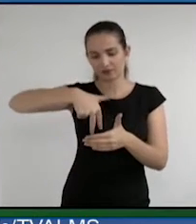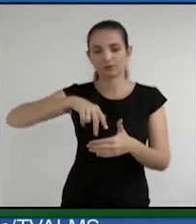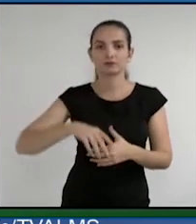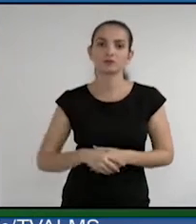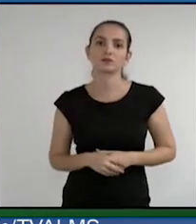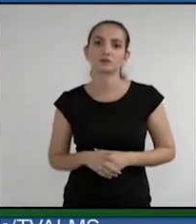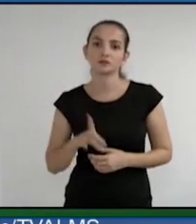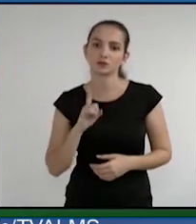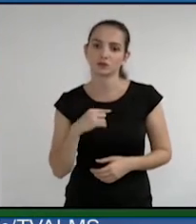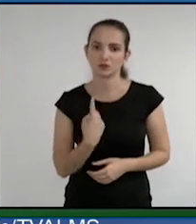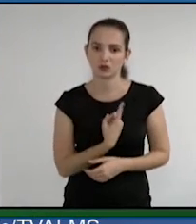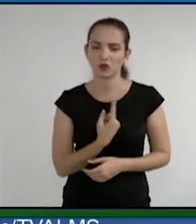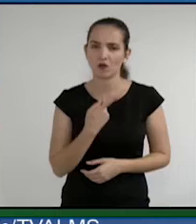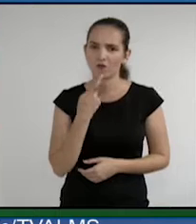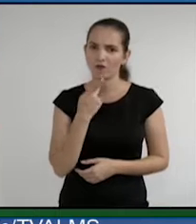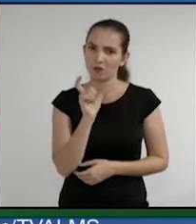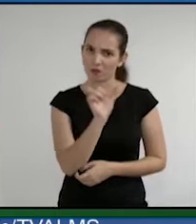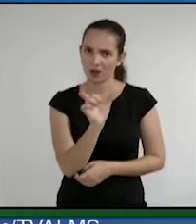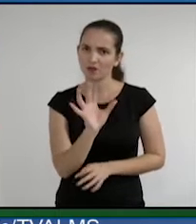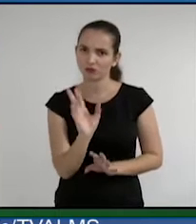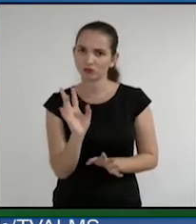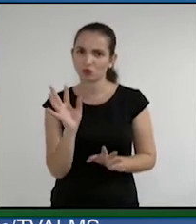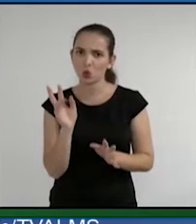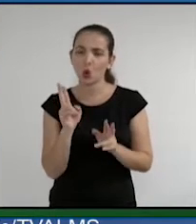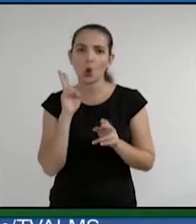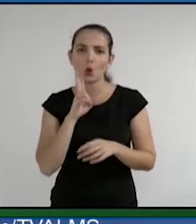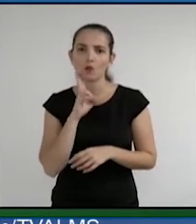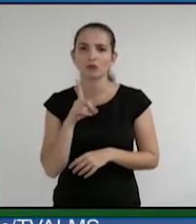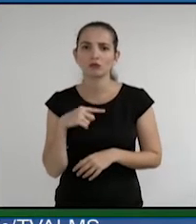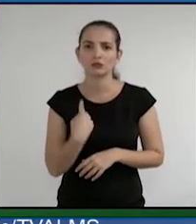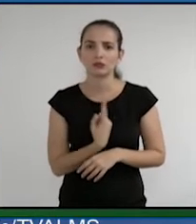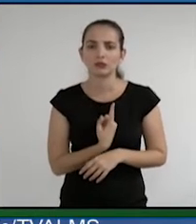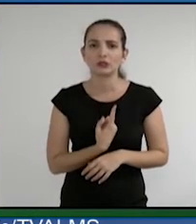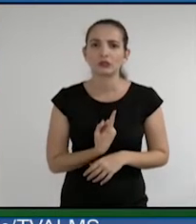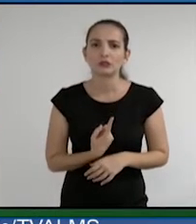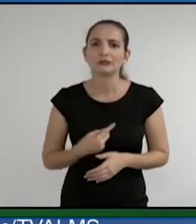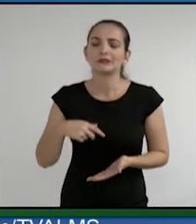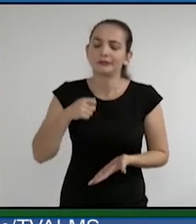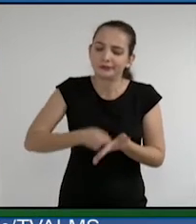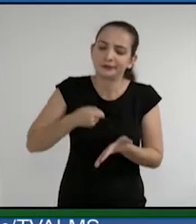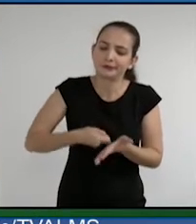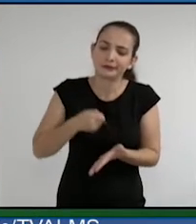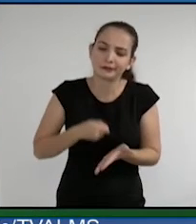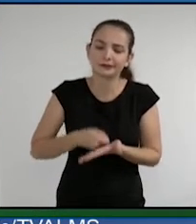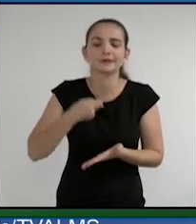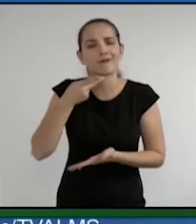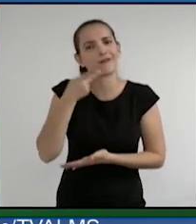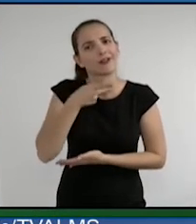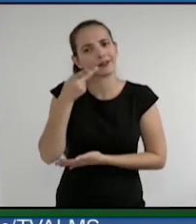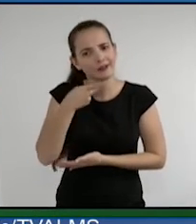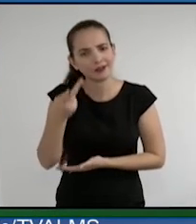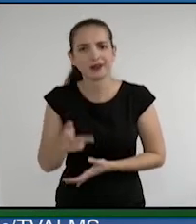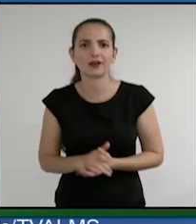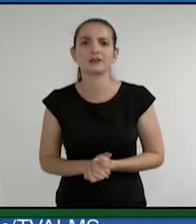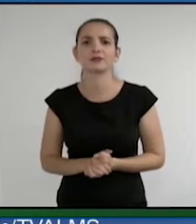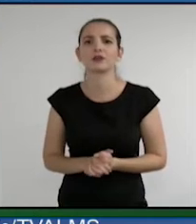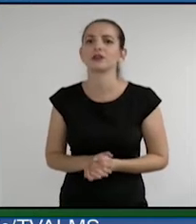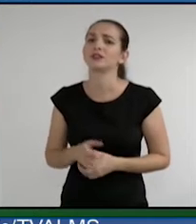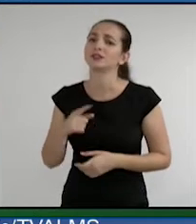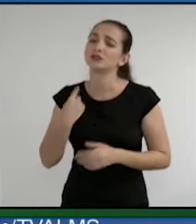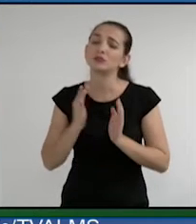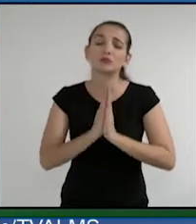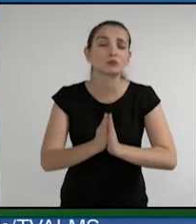gente, vou usar um termo bem popular, a gente esperneava, a gente falava, a gente fazia